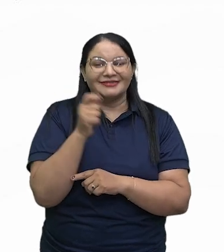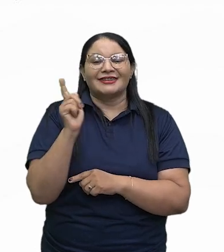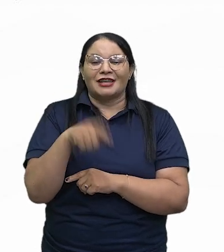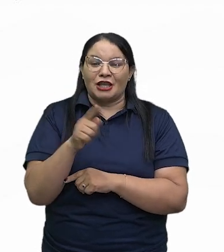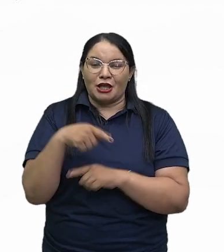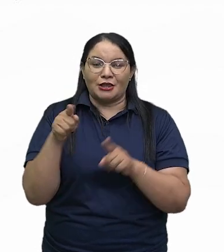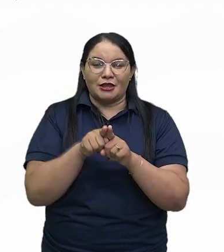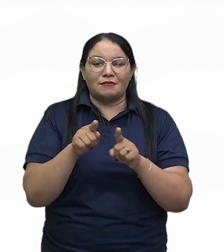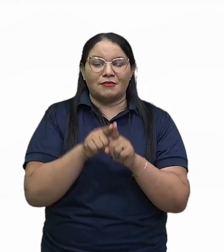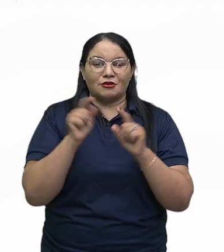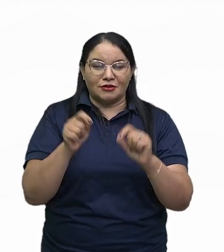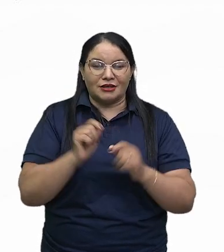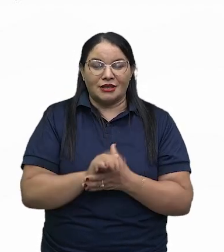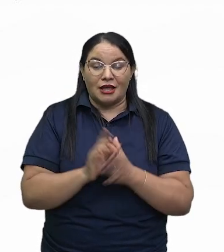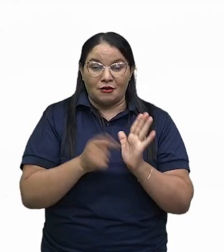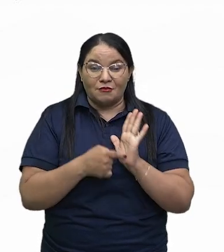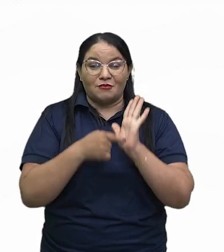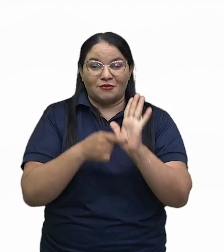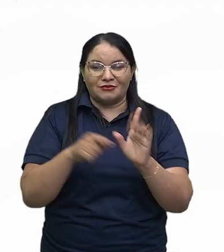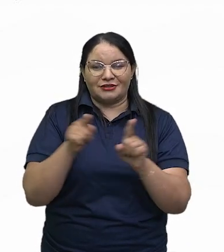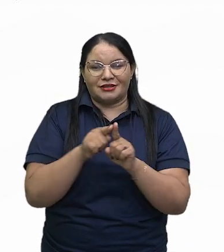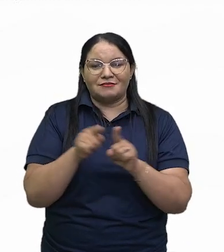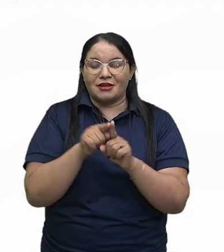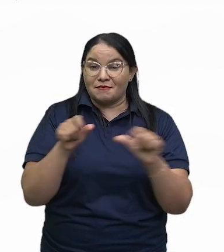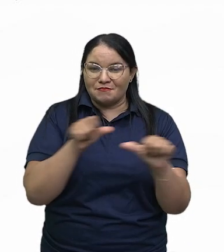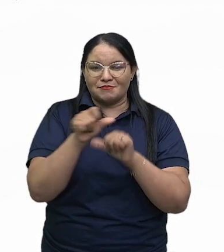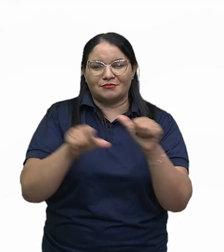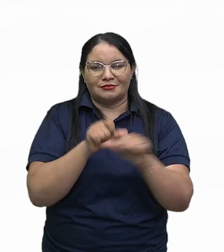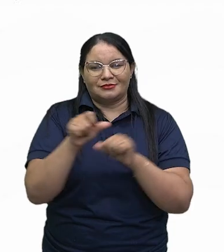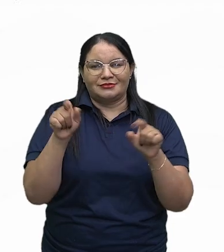Keaton, cujas performances